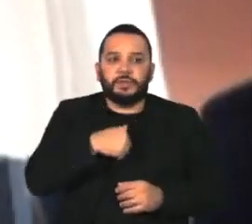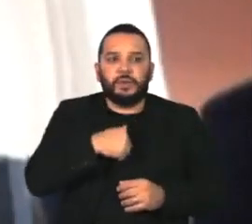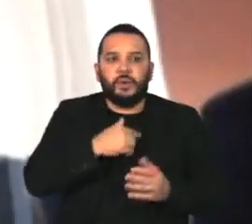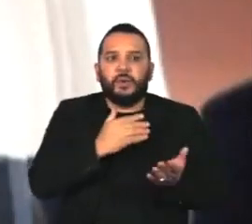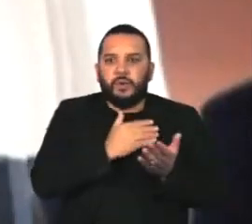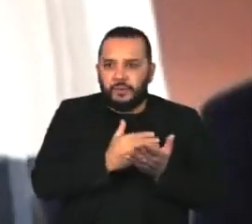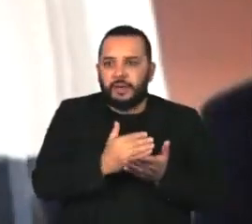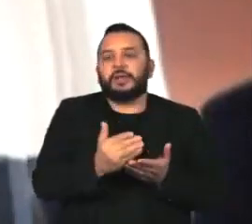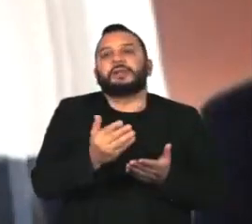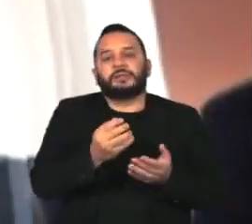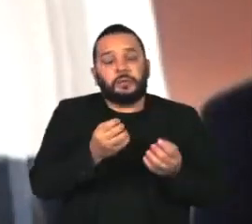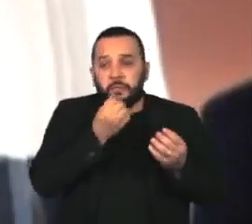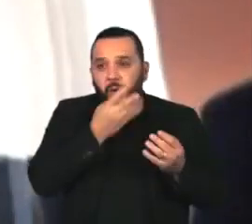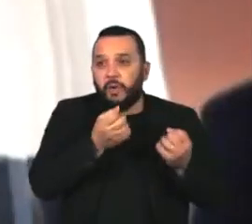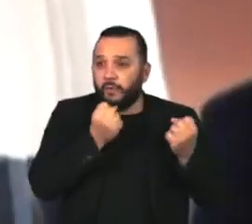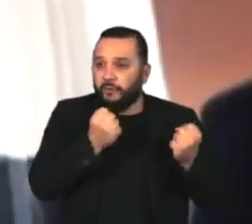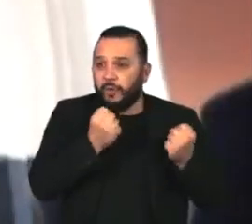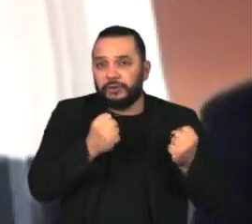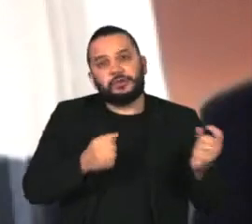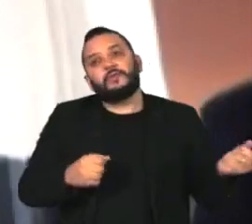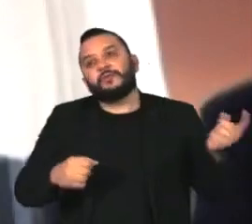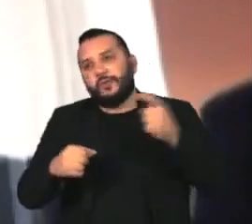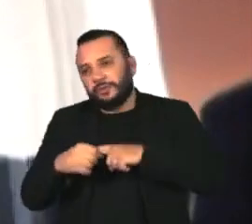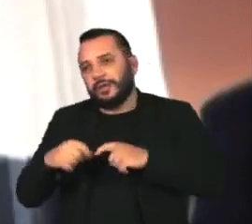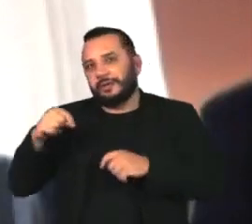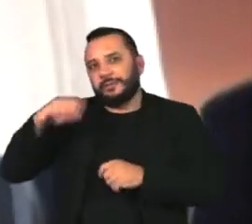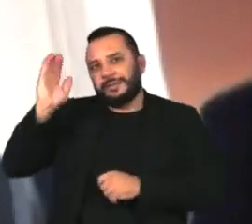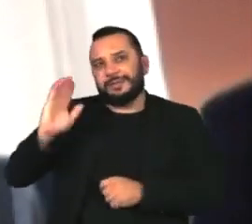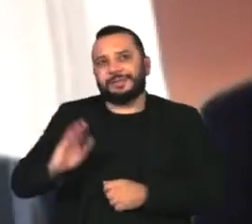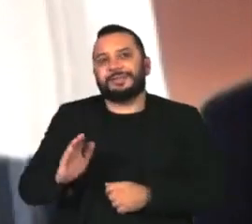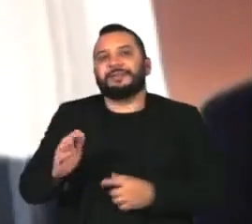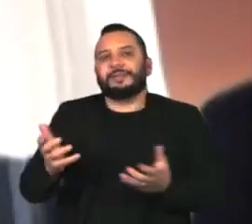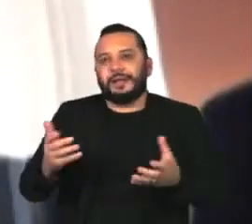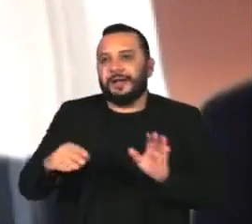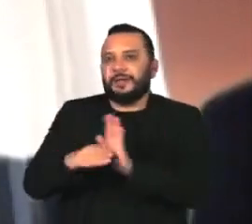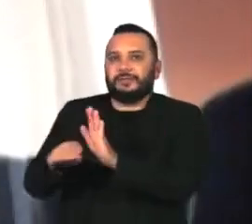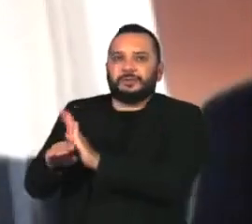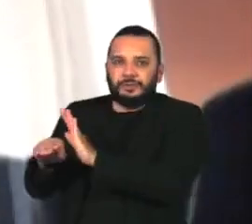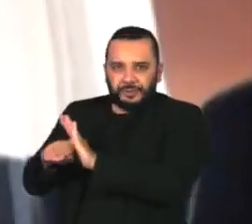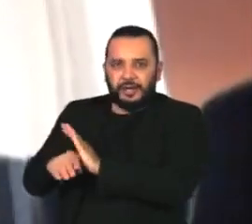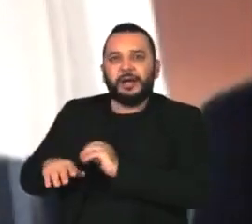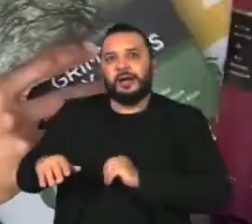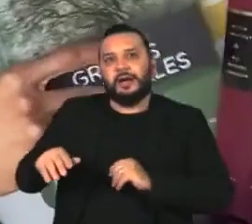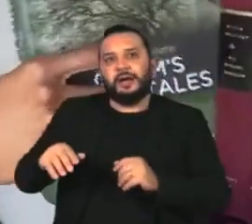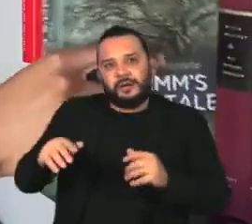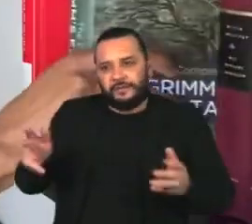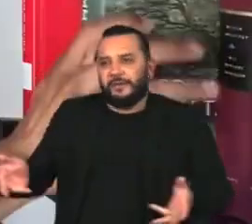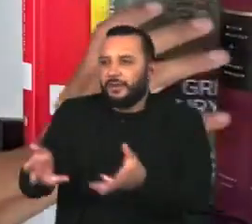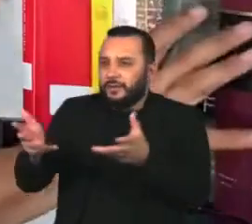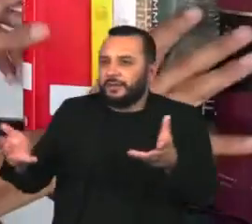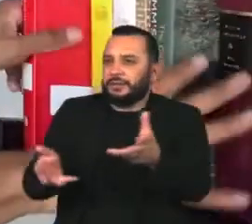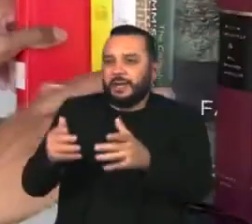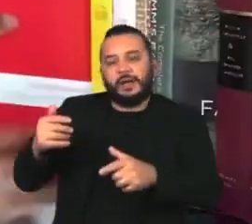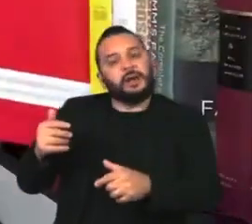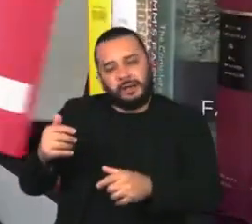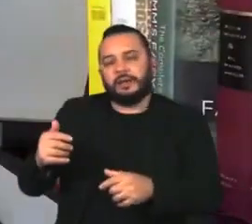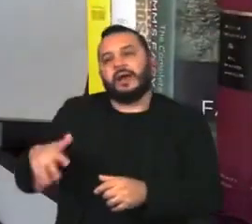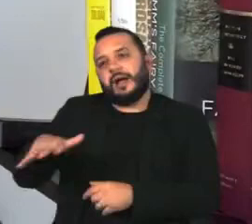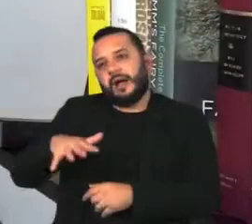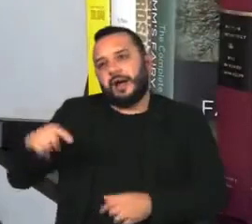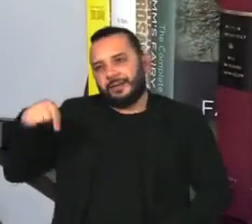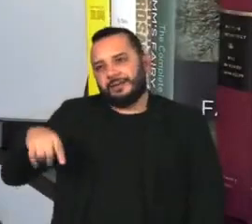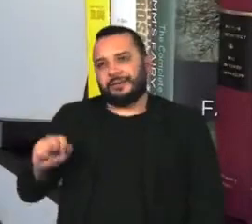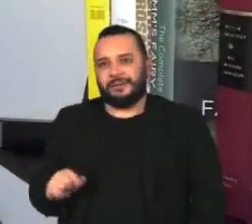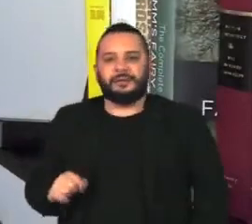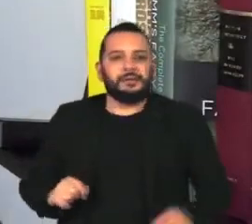na minha carreira, mas eu pretendo voltar para o Brasil e conseguir dar uma corrigida nas questões da física não sendo valorizada por aqui. E nos planos futuros de